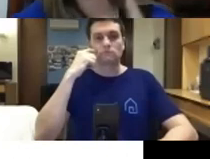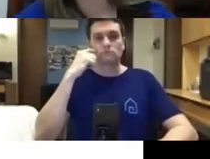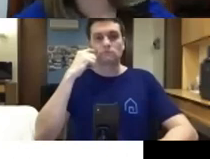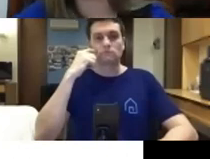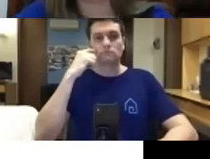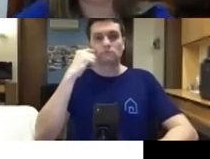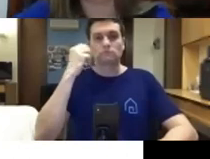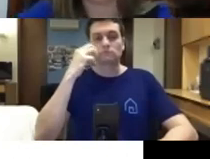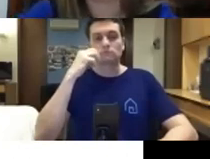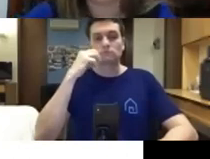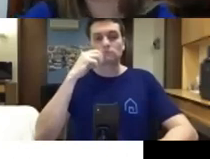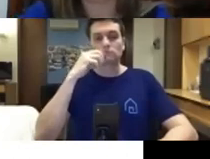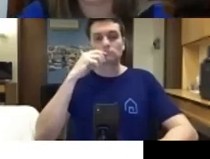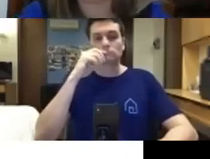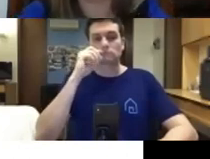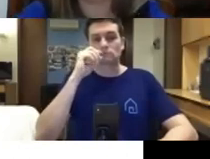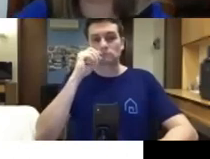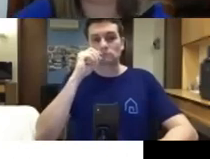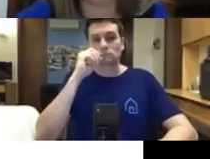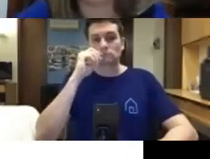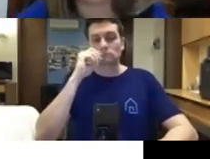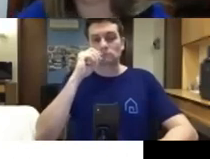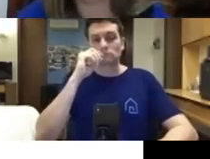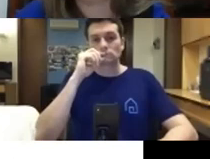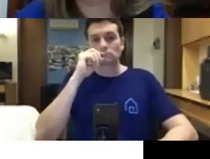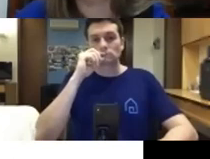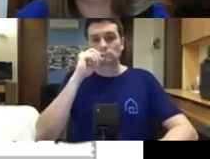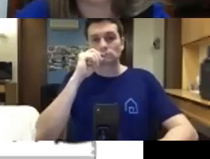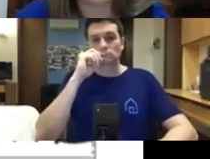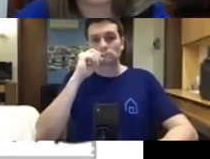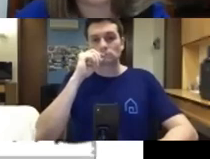situações. Então começou a se preocupar assim, né, com o desempenho do concreto.